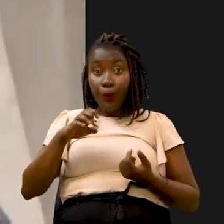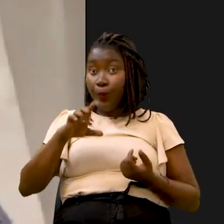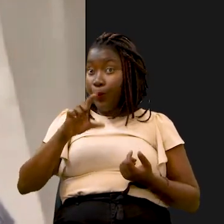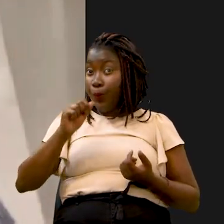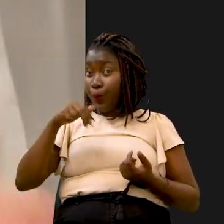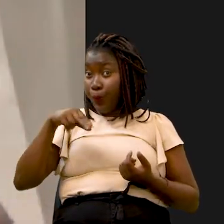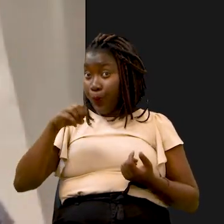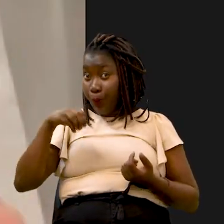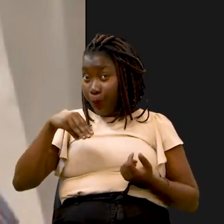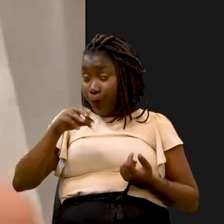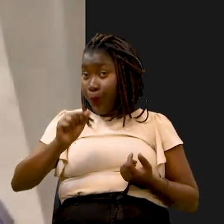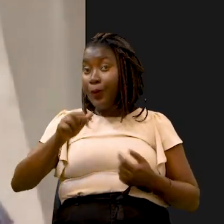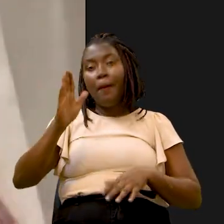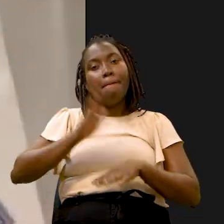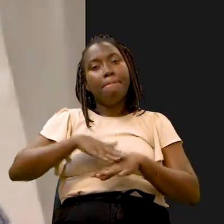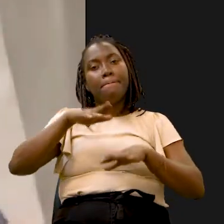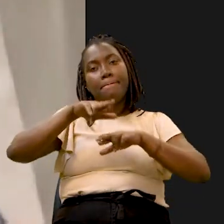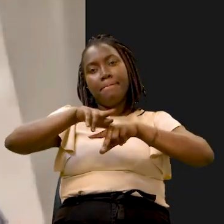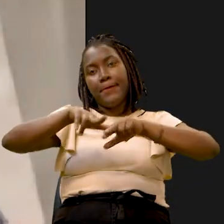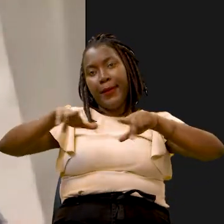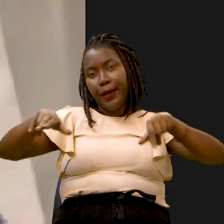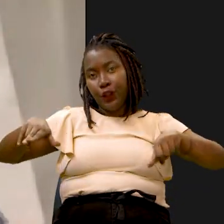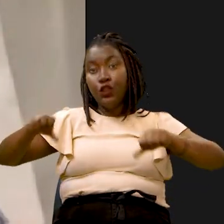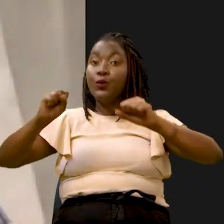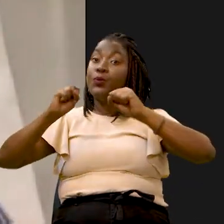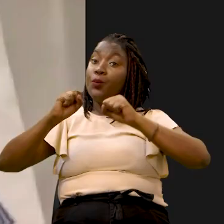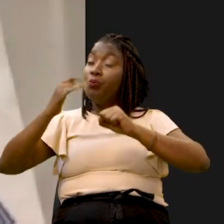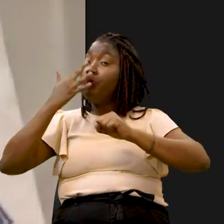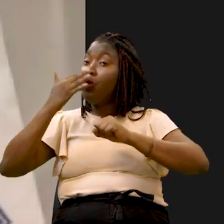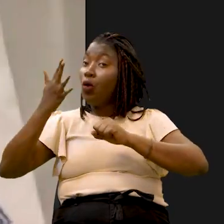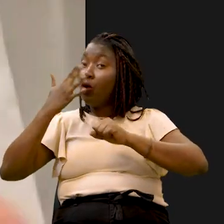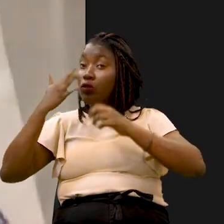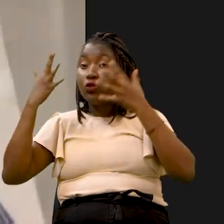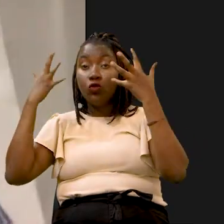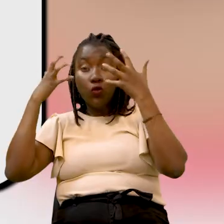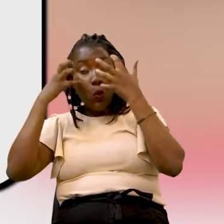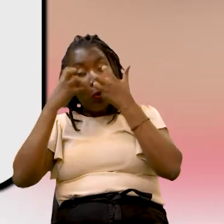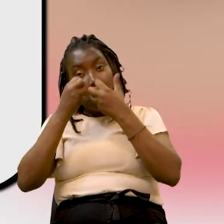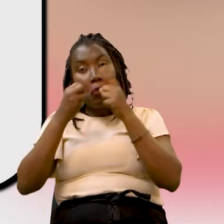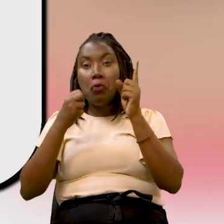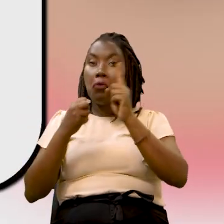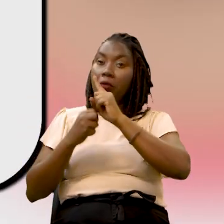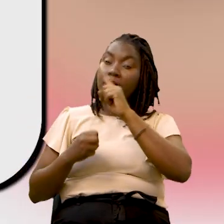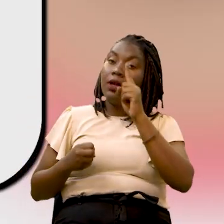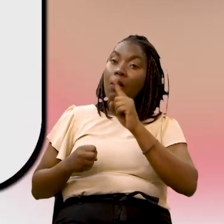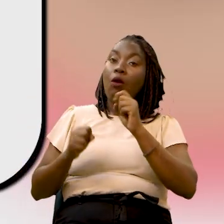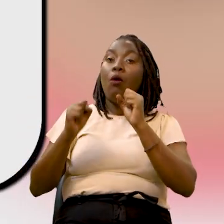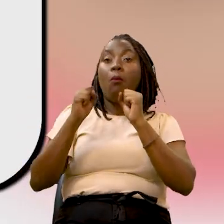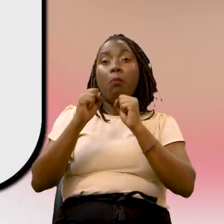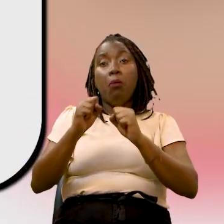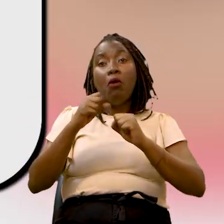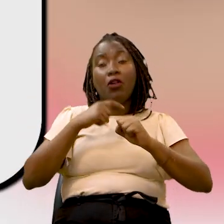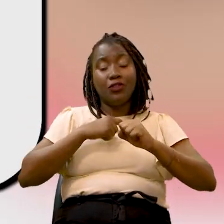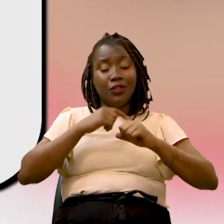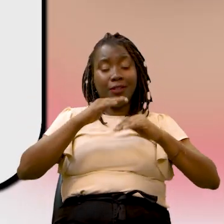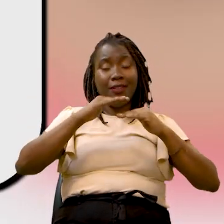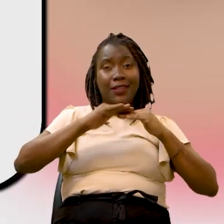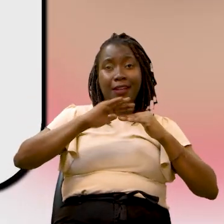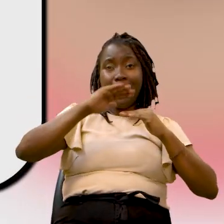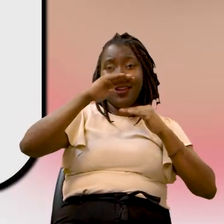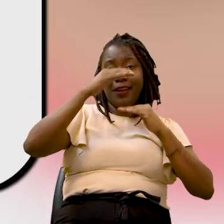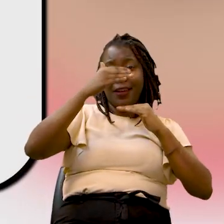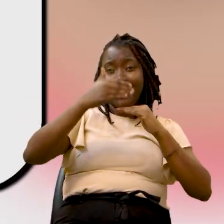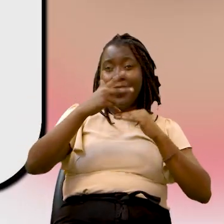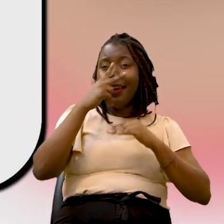melanoma, aí a apresentação é muito mais variável. Pode ter tonalidade escura ou não,